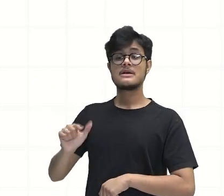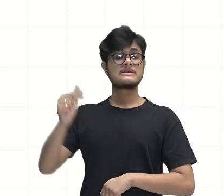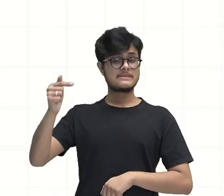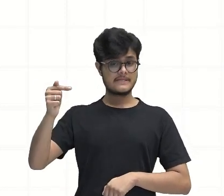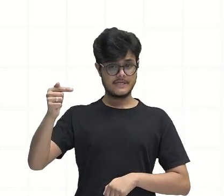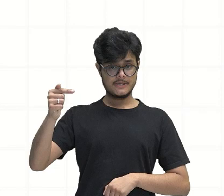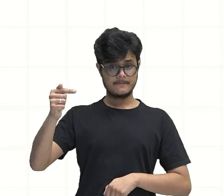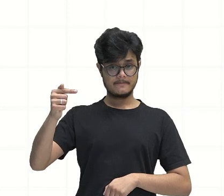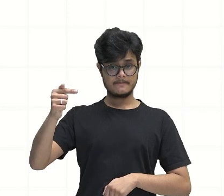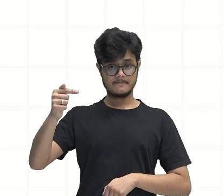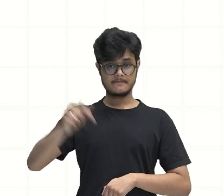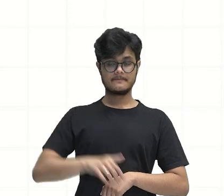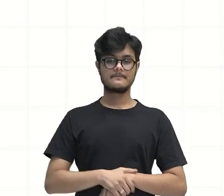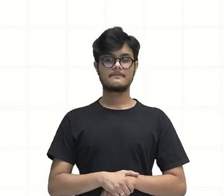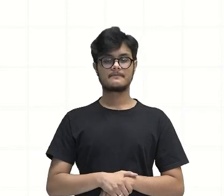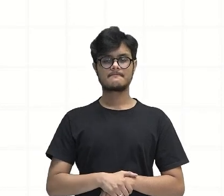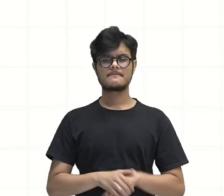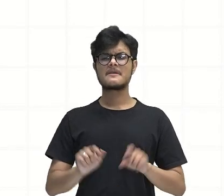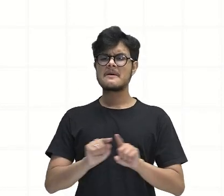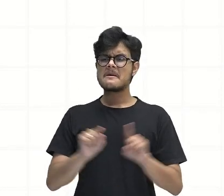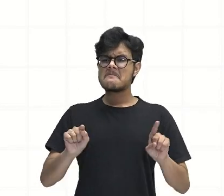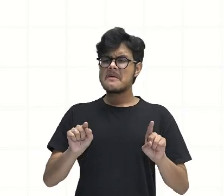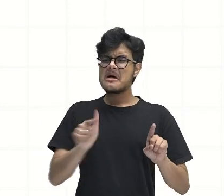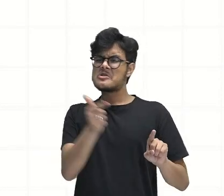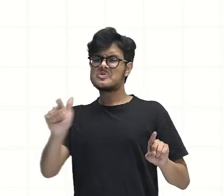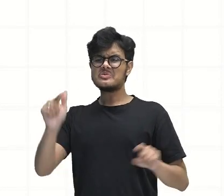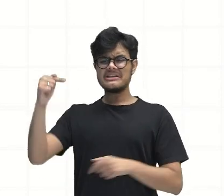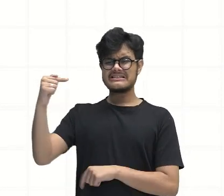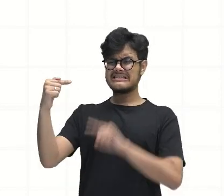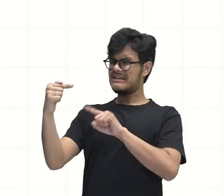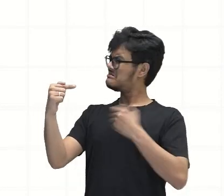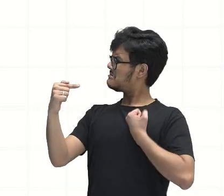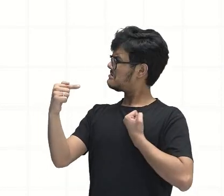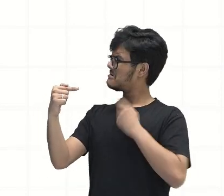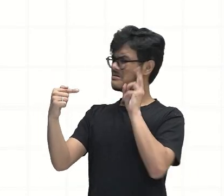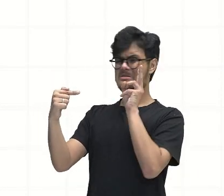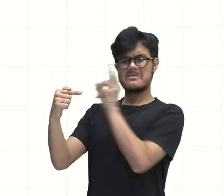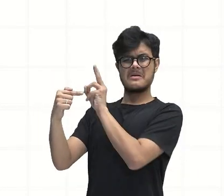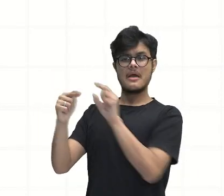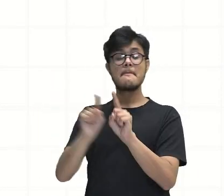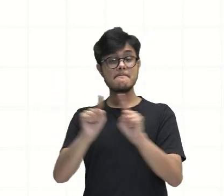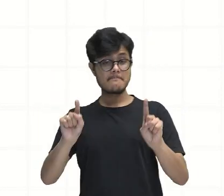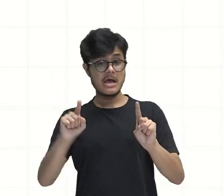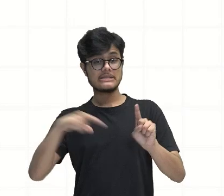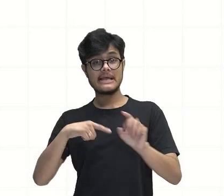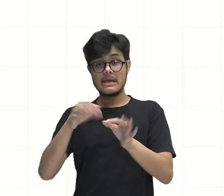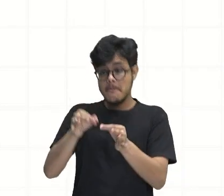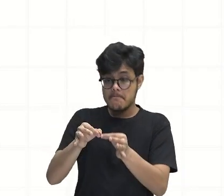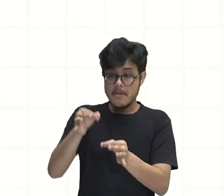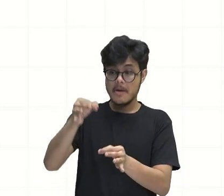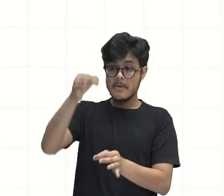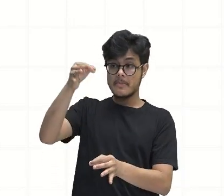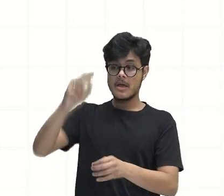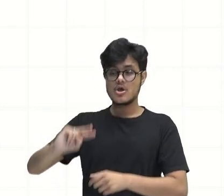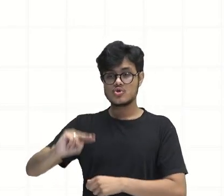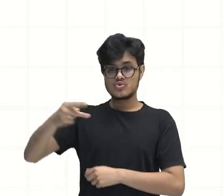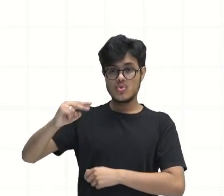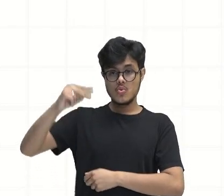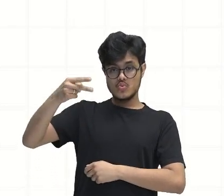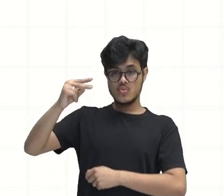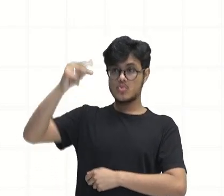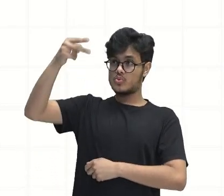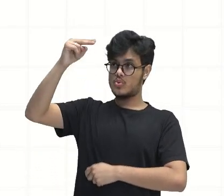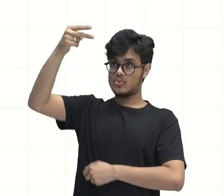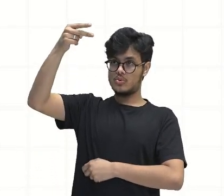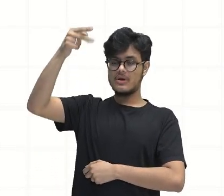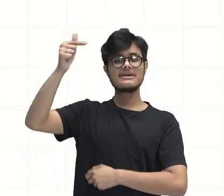7. Professor, mas eu não consigo visualizar o 7. Se eu observar a escala, ela vai de 2 em 2. Tudo bem?